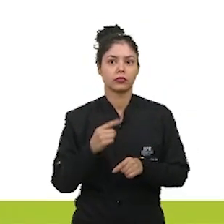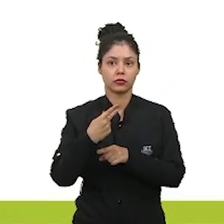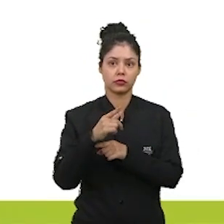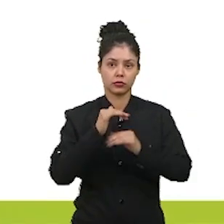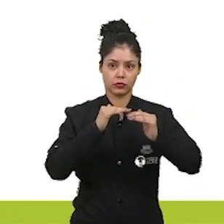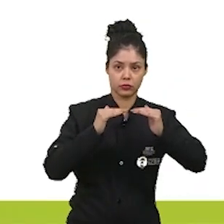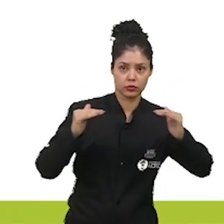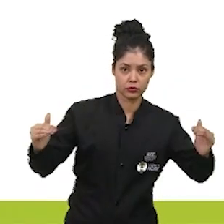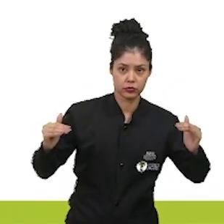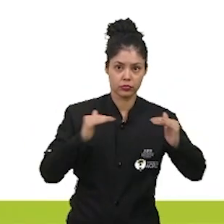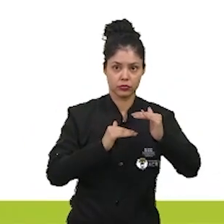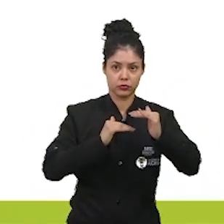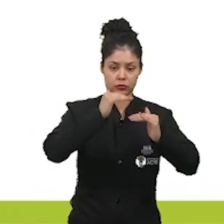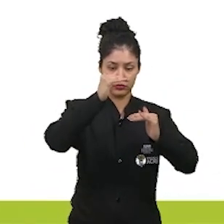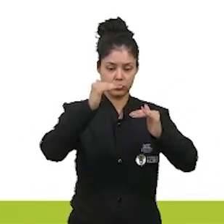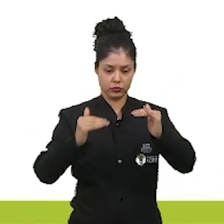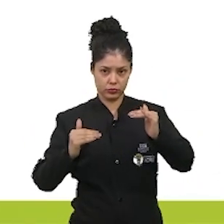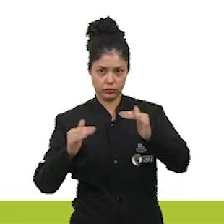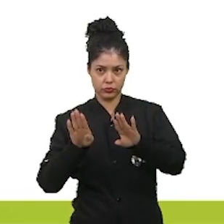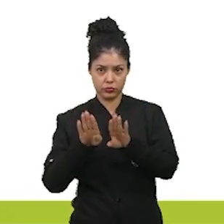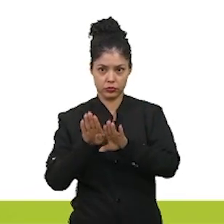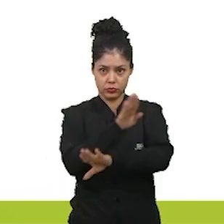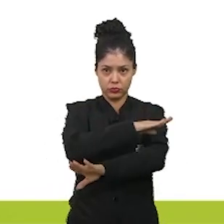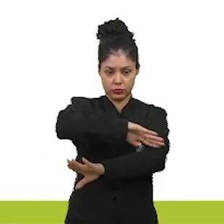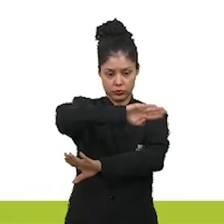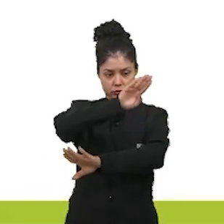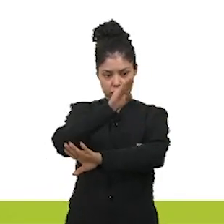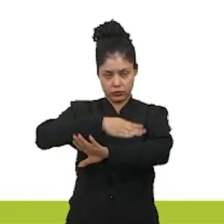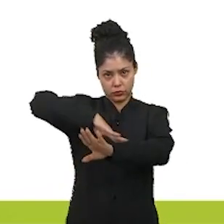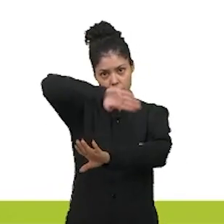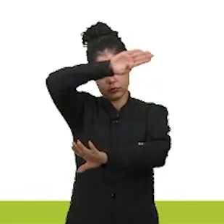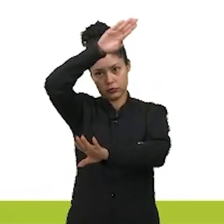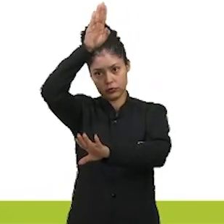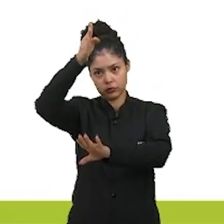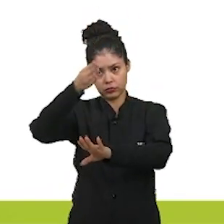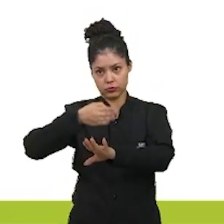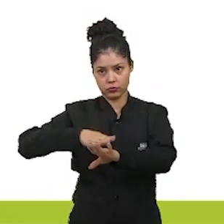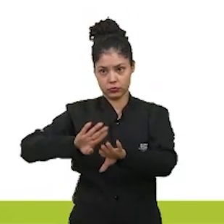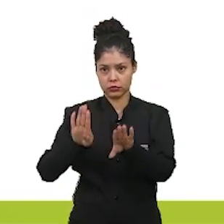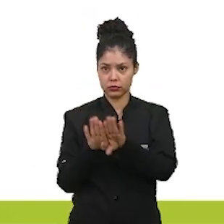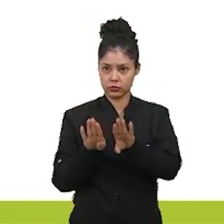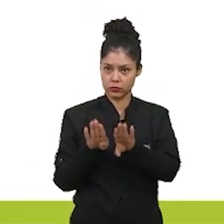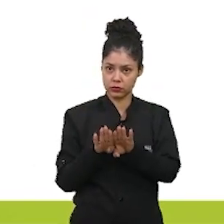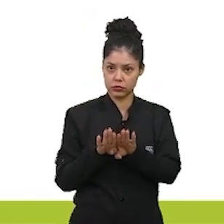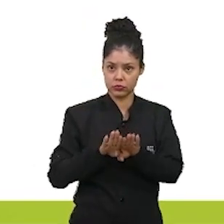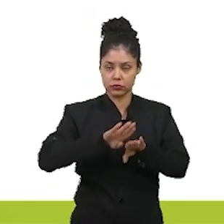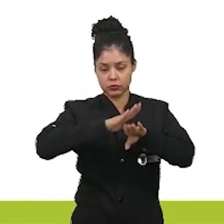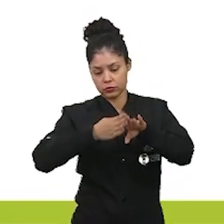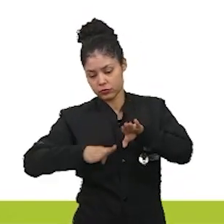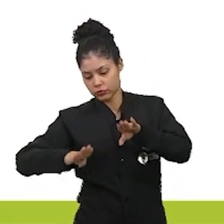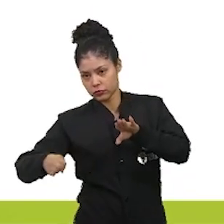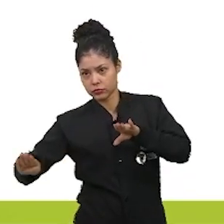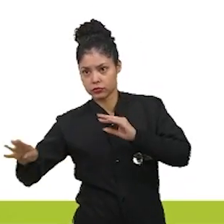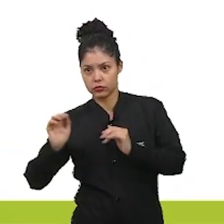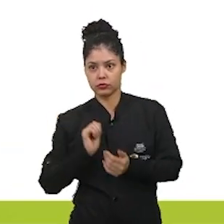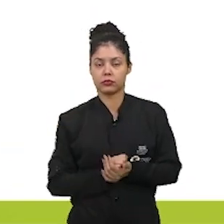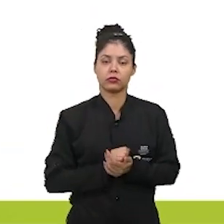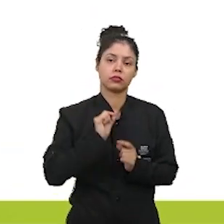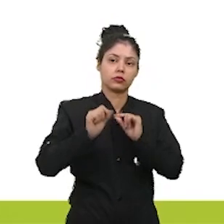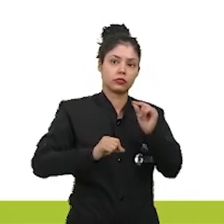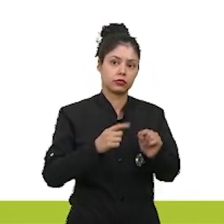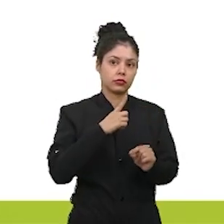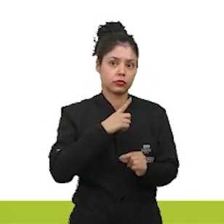a planície, as montanhas e as depressões, tá? Que no caso aqui é depressão absoluta e depressão